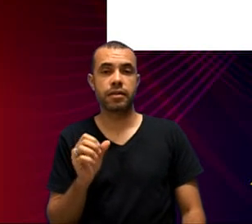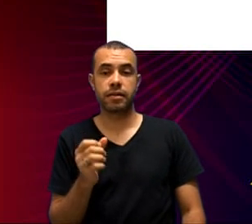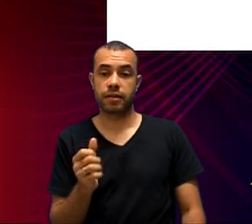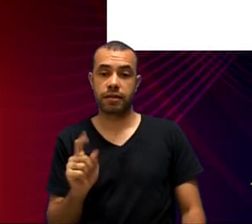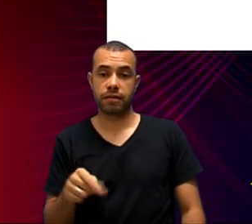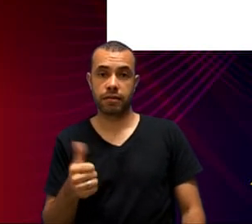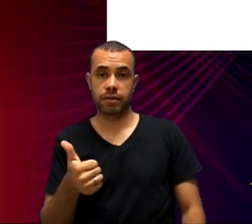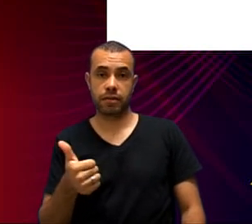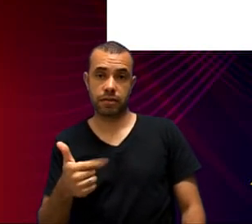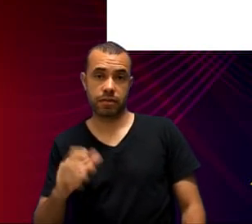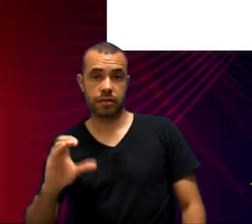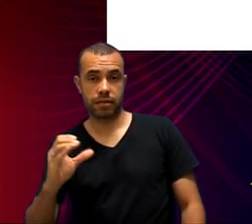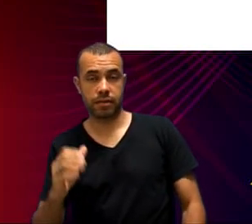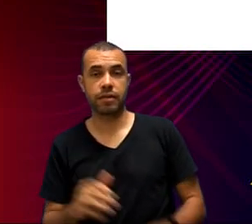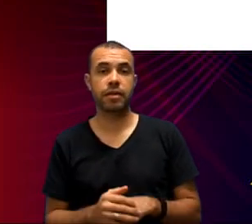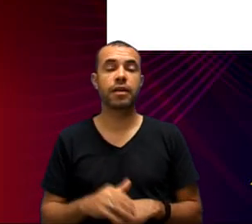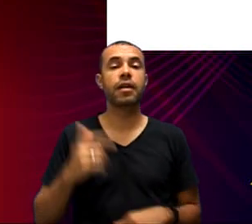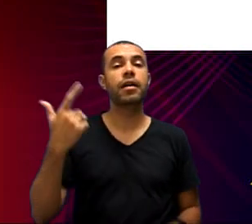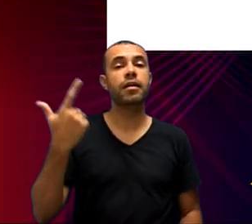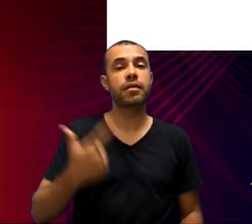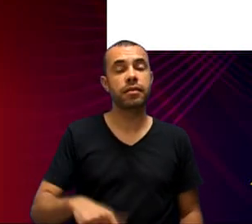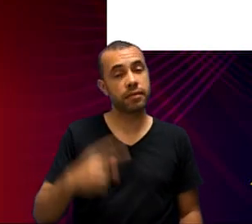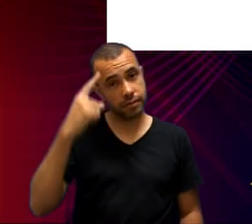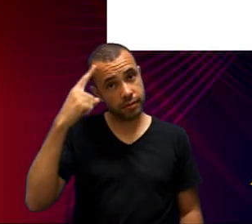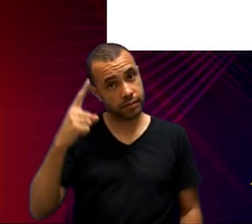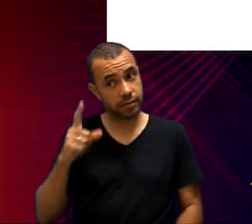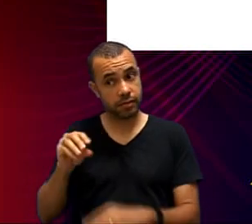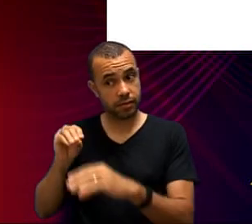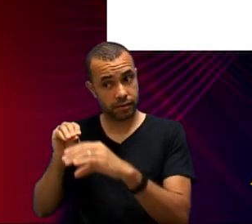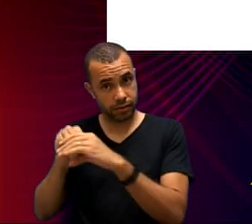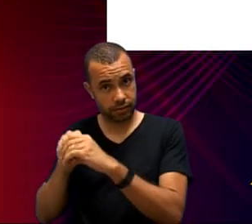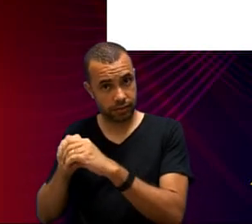R$ 34.066.012. Lembrando que aqui dentro dessa reserva de contingência,